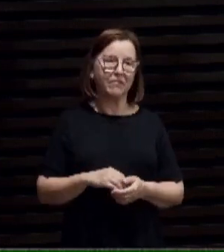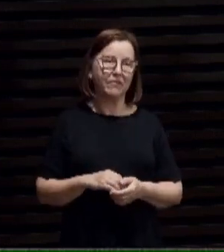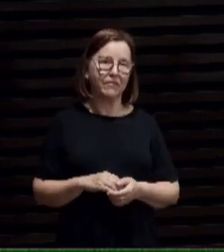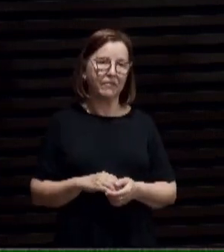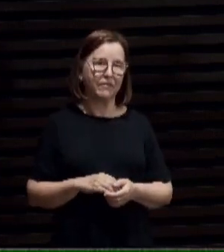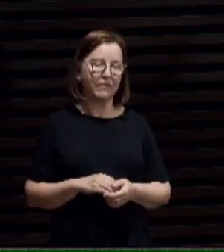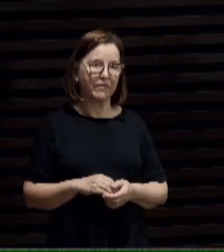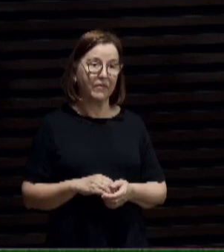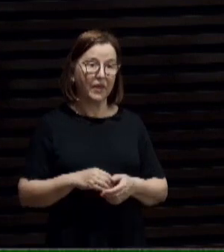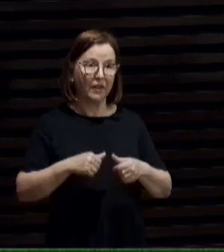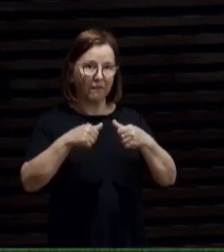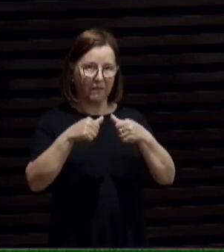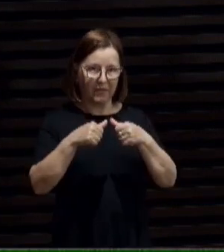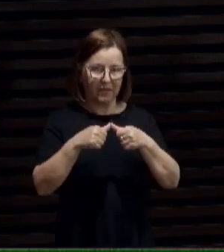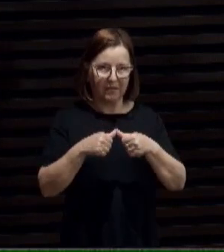eles ficaram